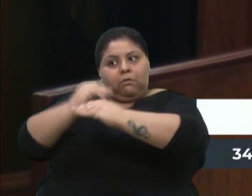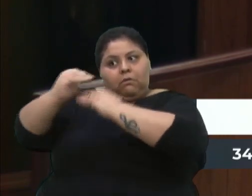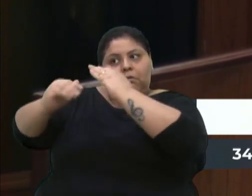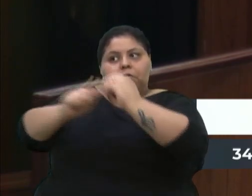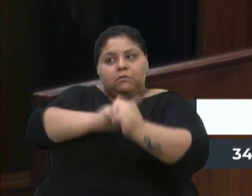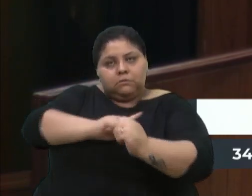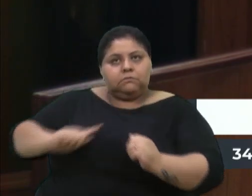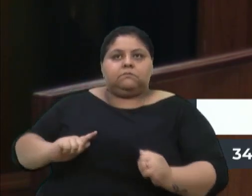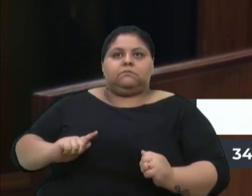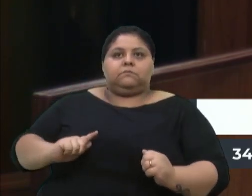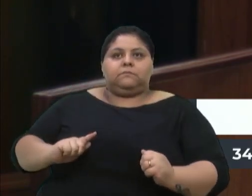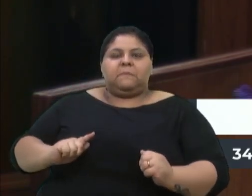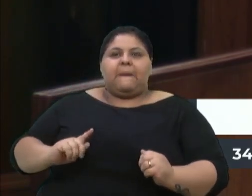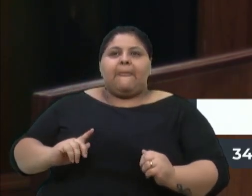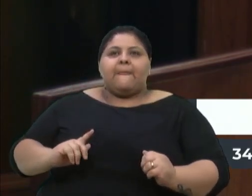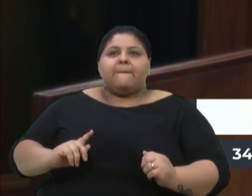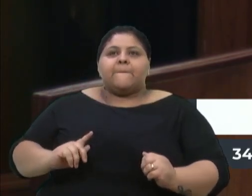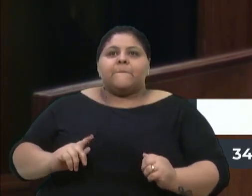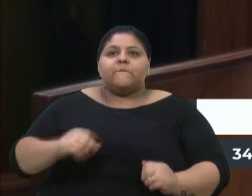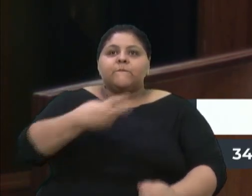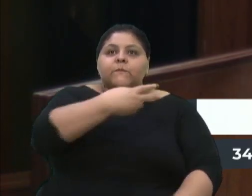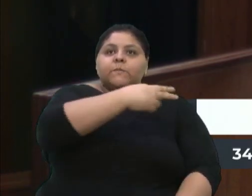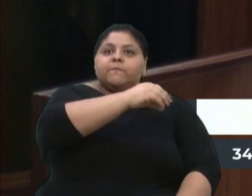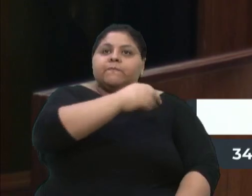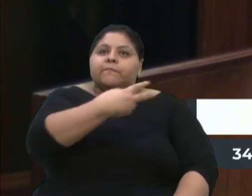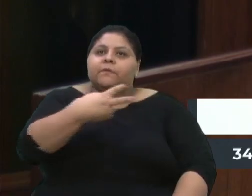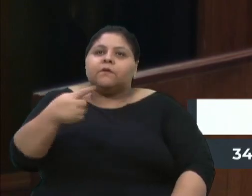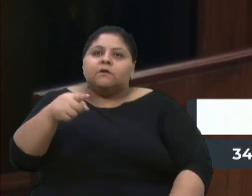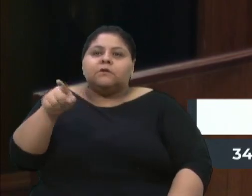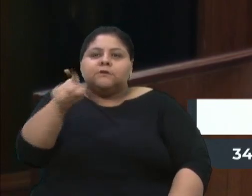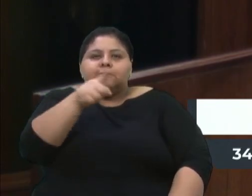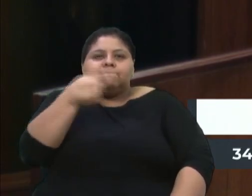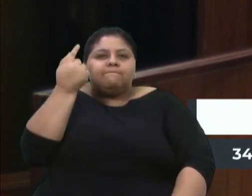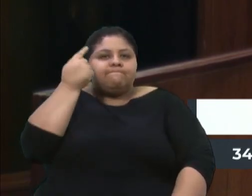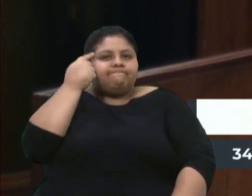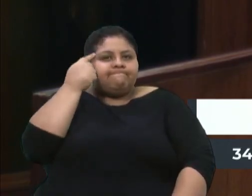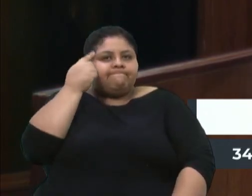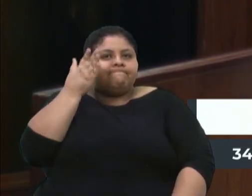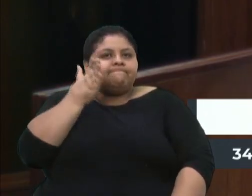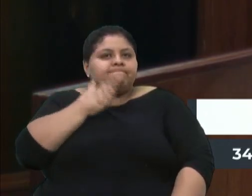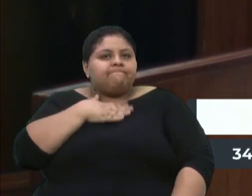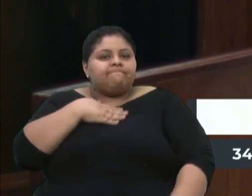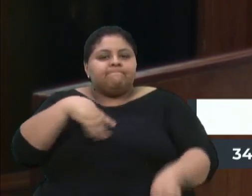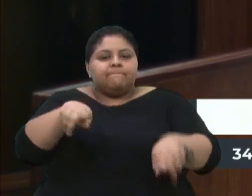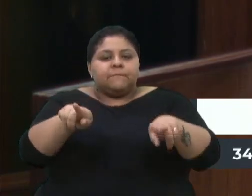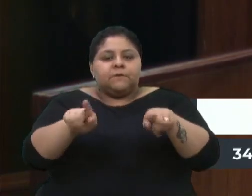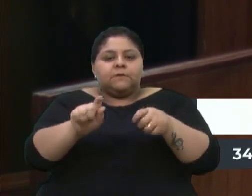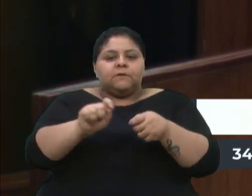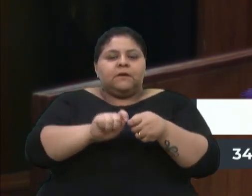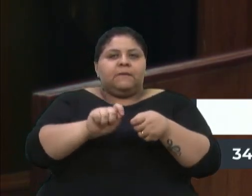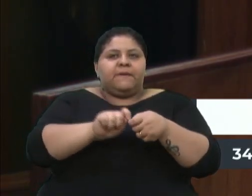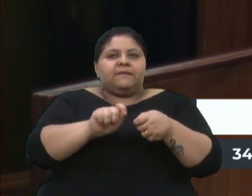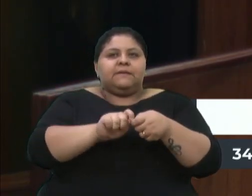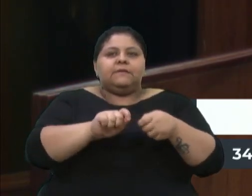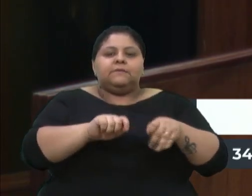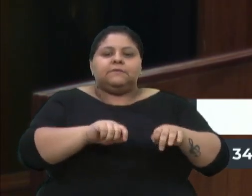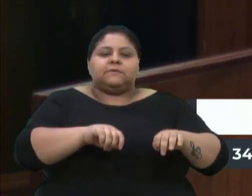governo. Em 2021, se vocês lembrarem, eu fiz uma emenda para retirar 6 secretários